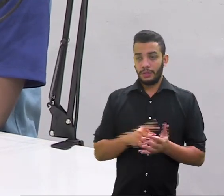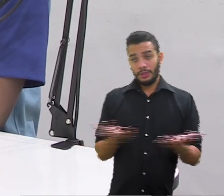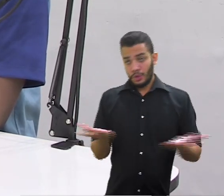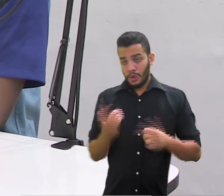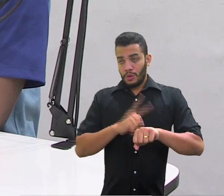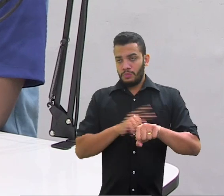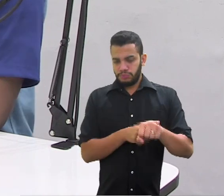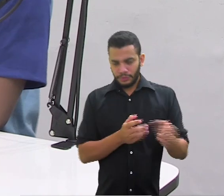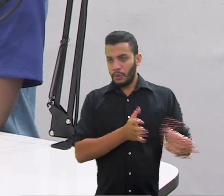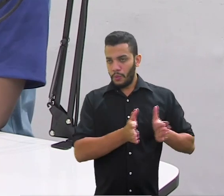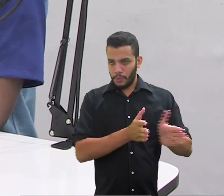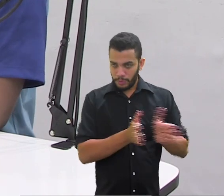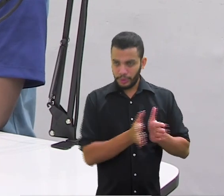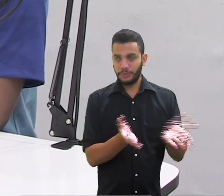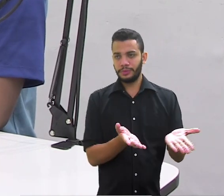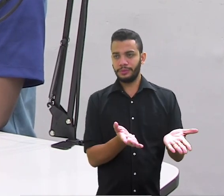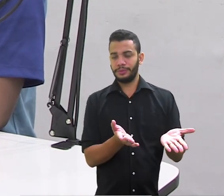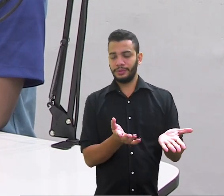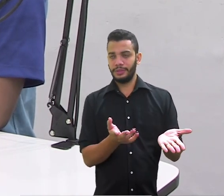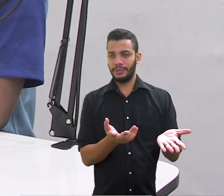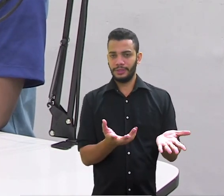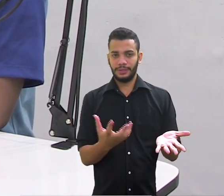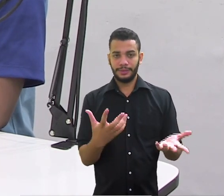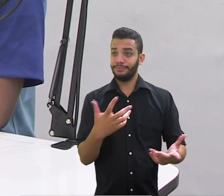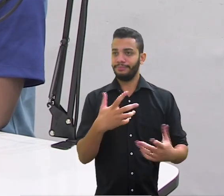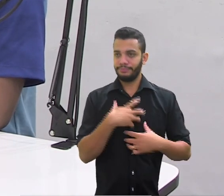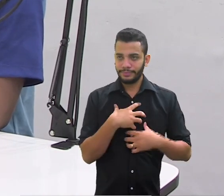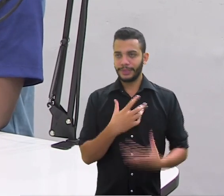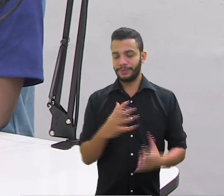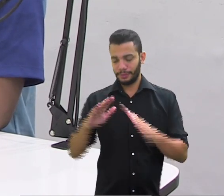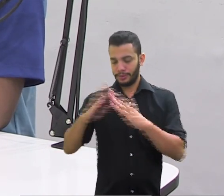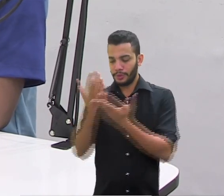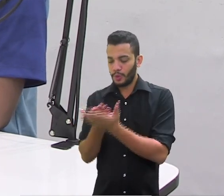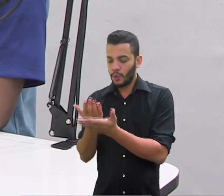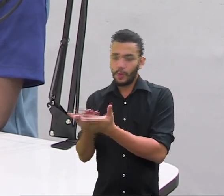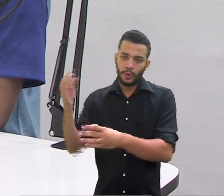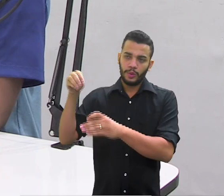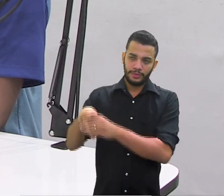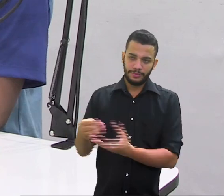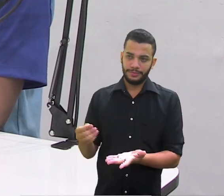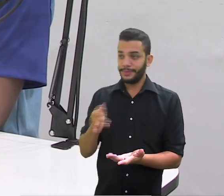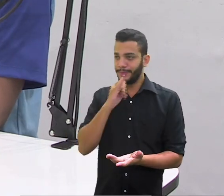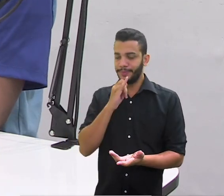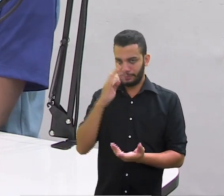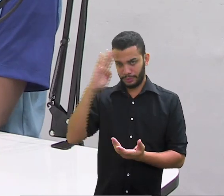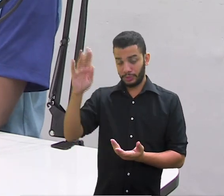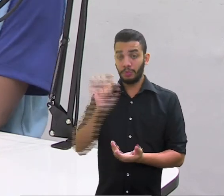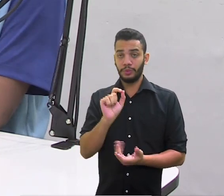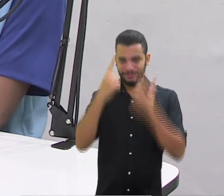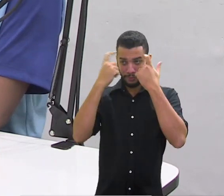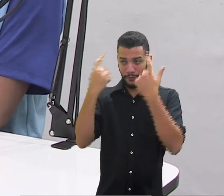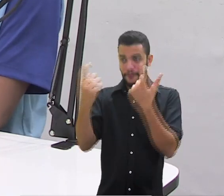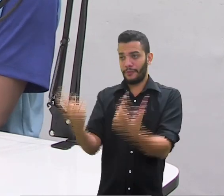afetando toda a sociedade. Sim. A começar pela violência nas escolas, que é onde os nossos